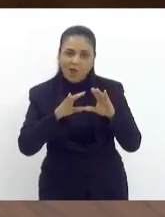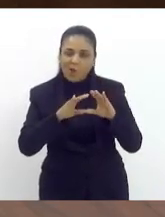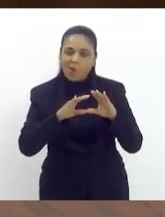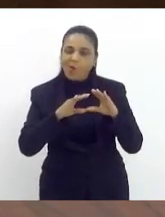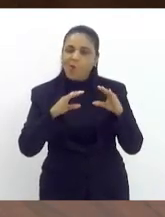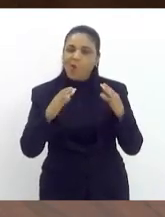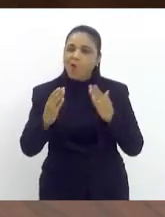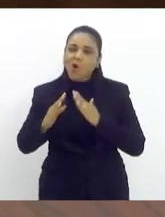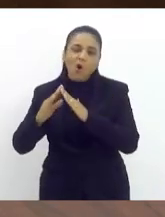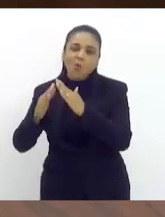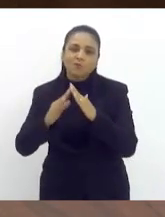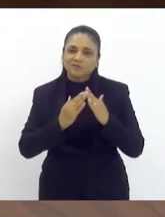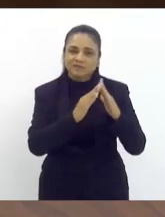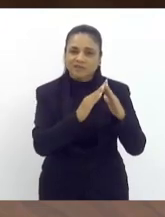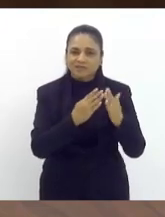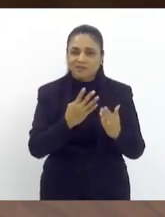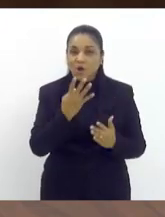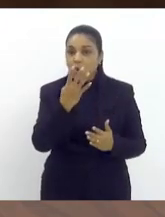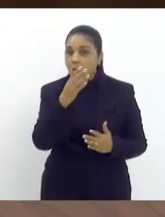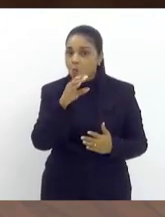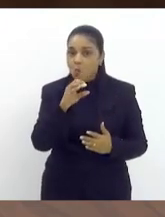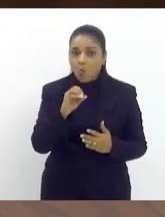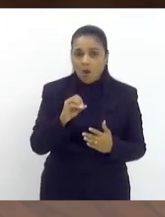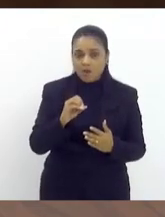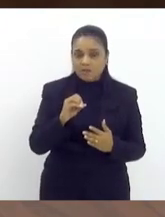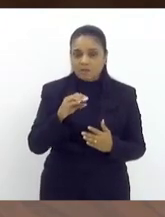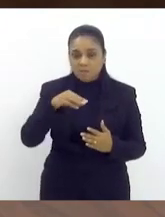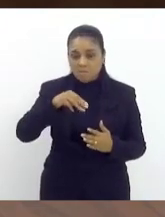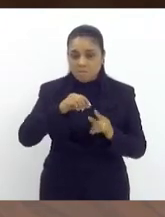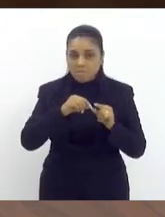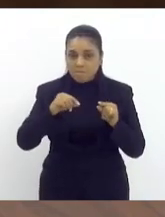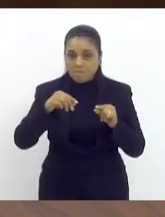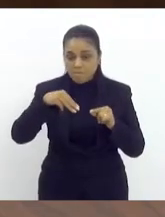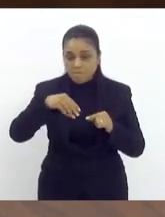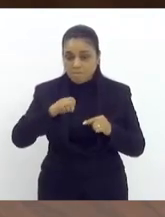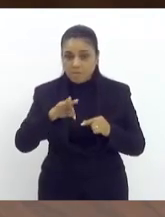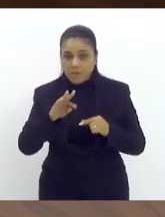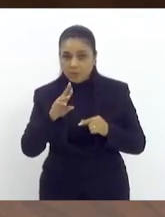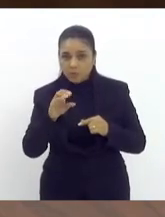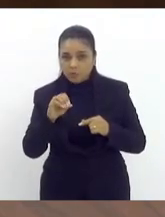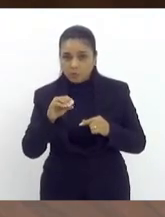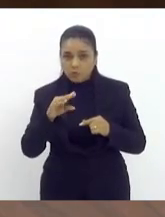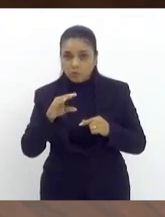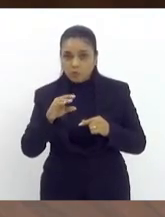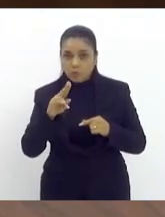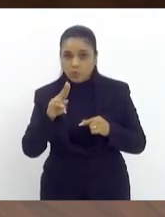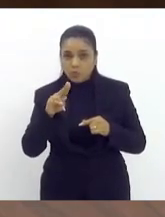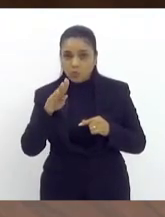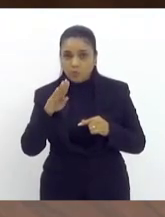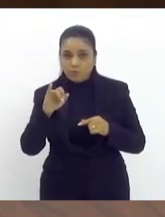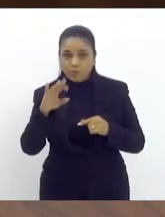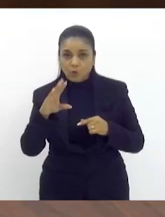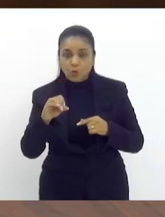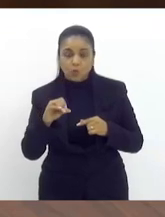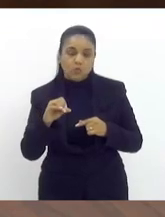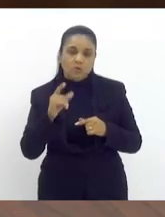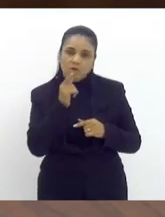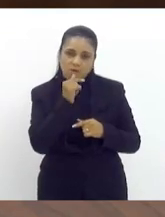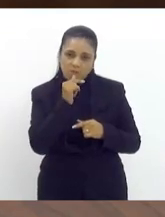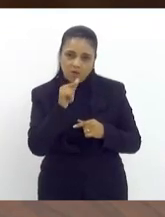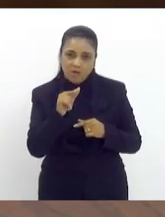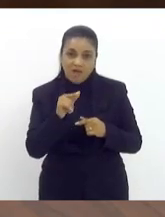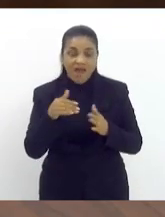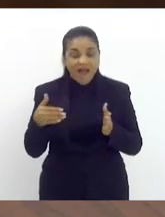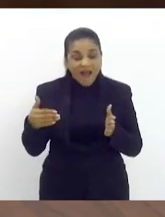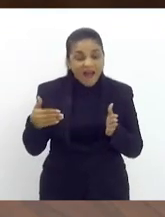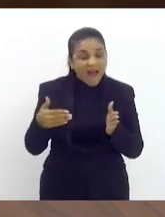cúbicos. O projeto diz que a tarifa social vale para o consumo de até